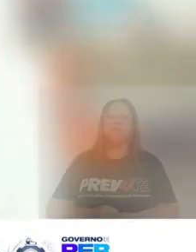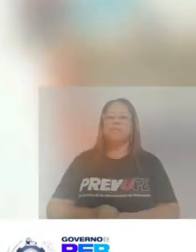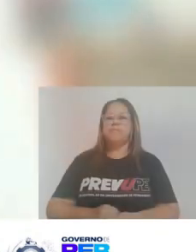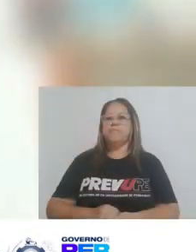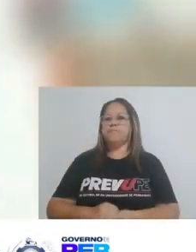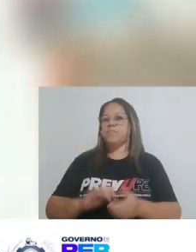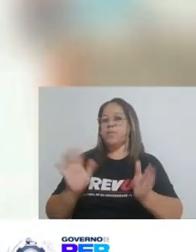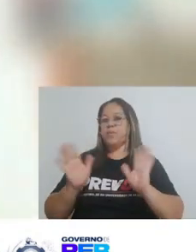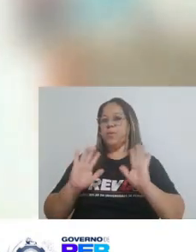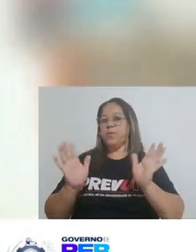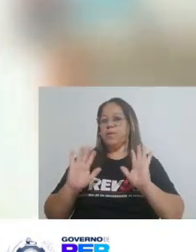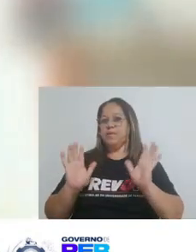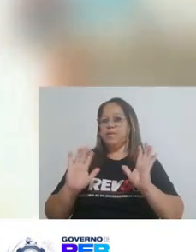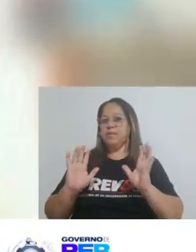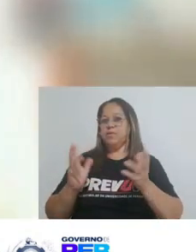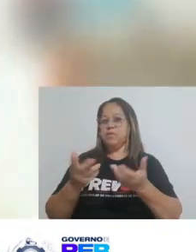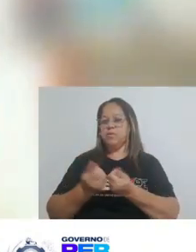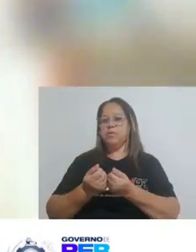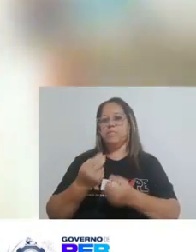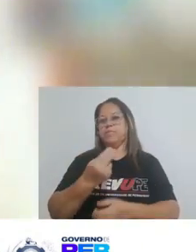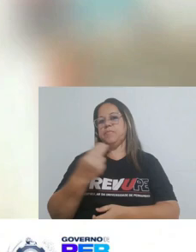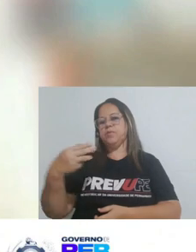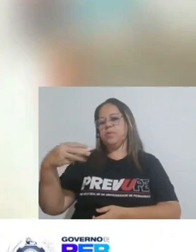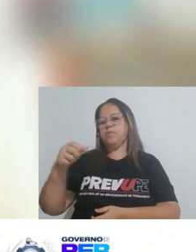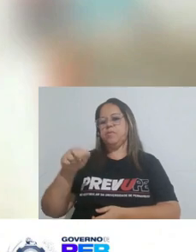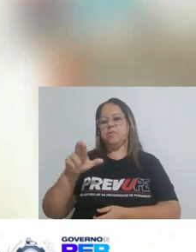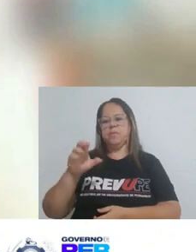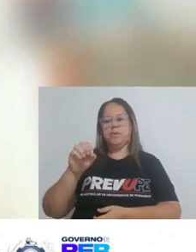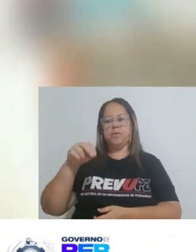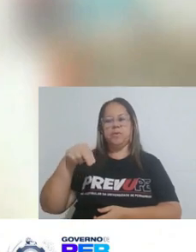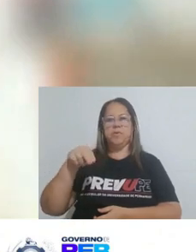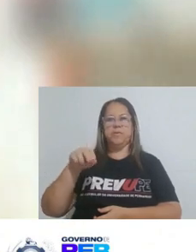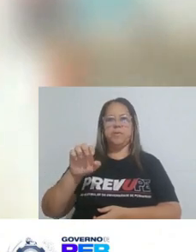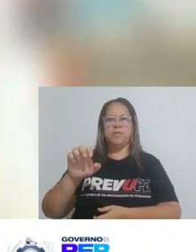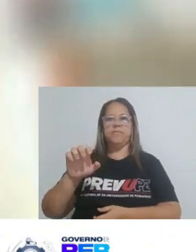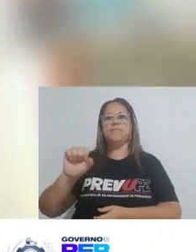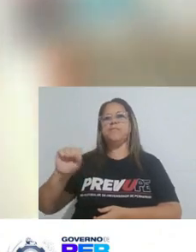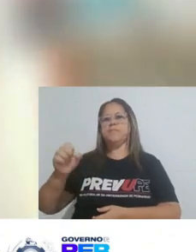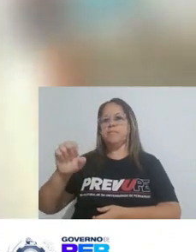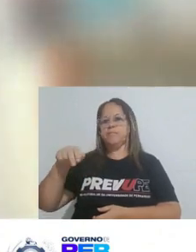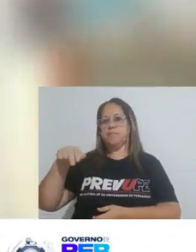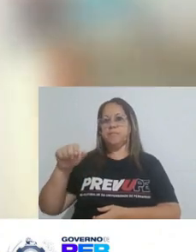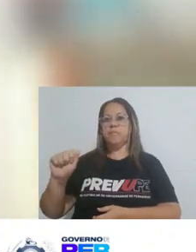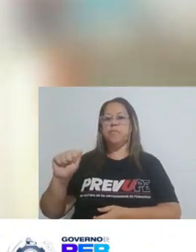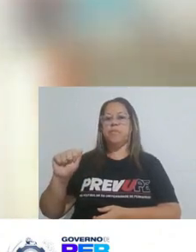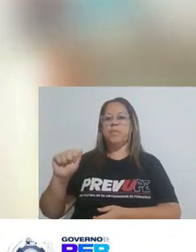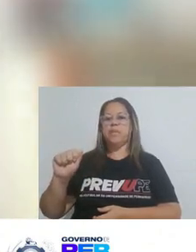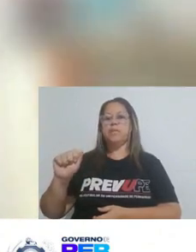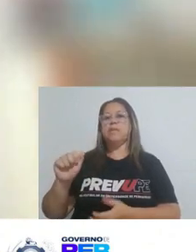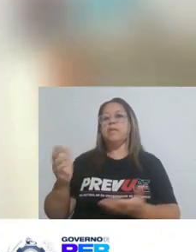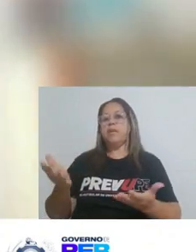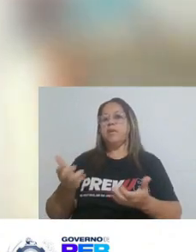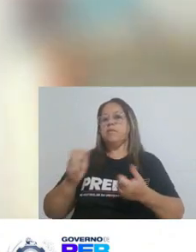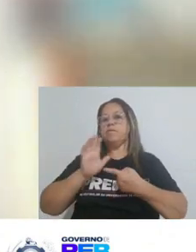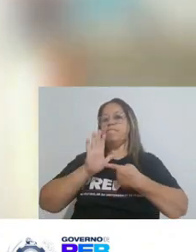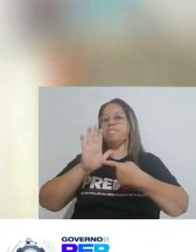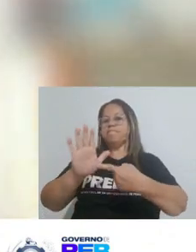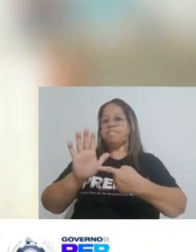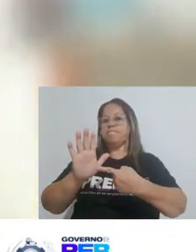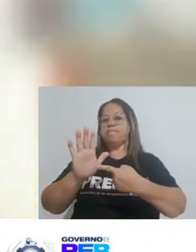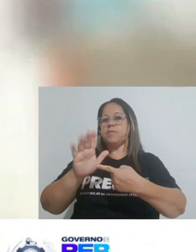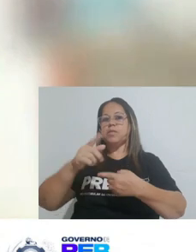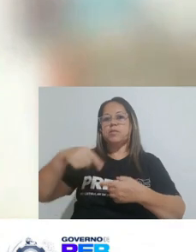Olá, pessoal. Meu nome é Marconi Senna. Vou aqui apresentar